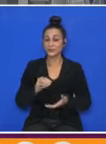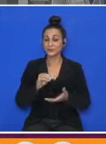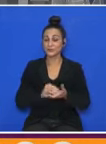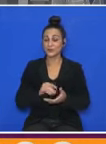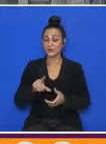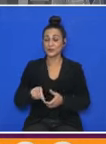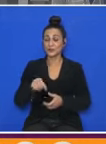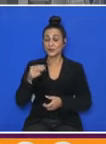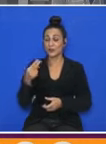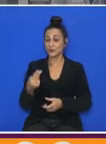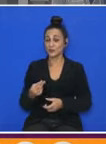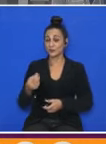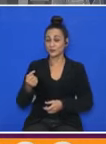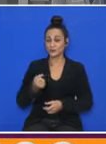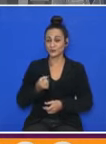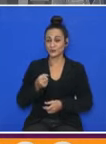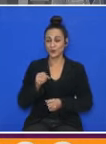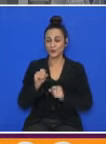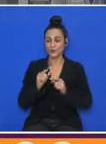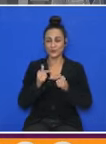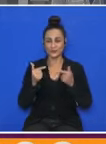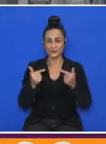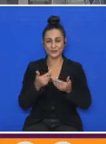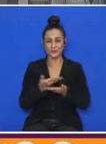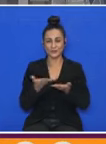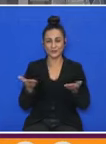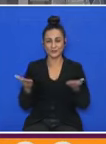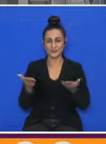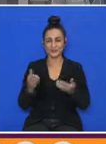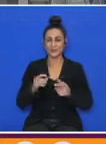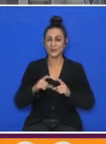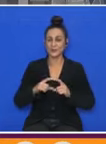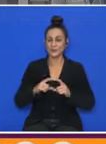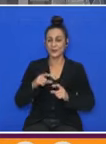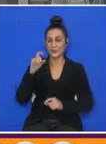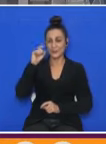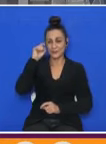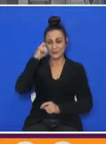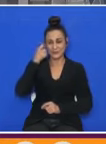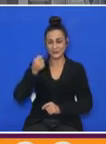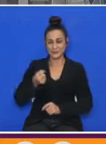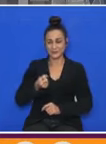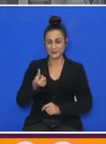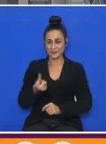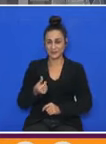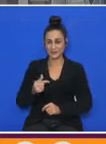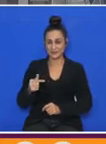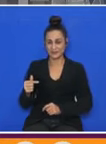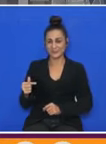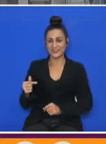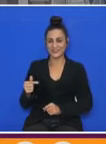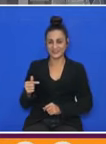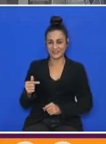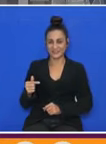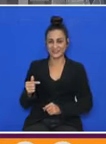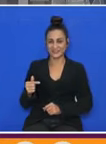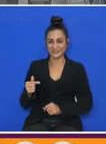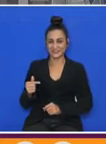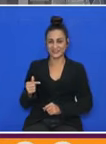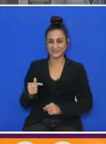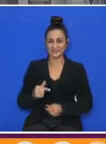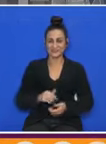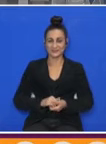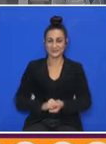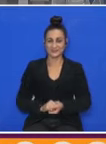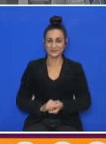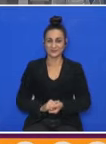Faltam apenas 2 números. Boa sorte. Bola preta, número 67. Preta,